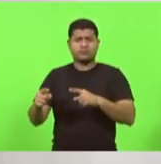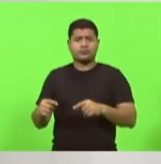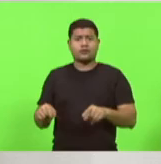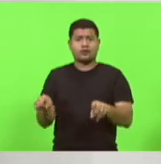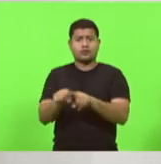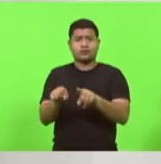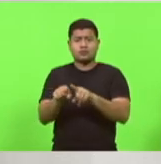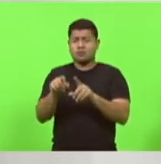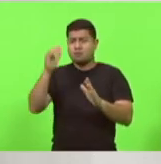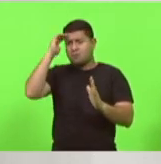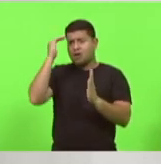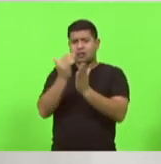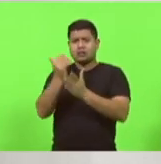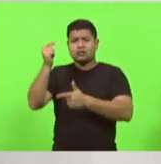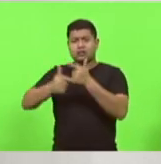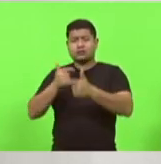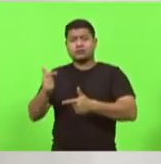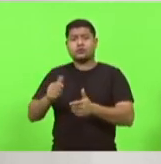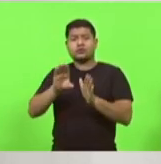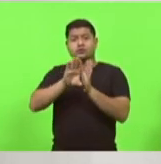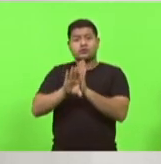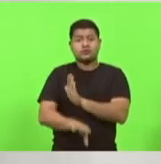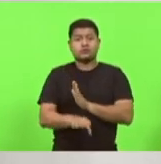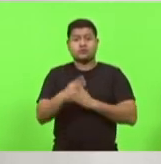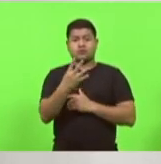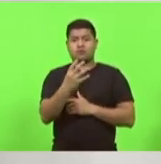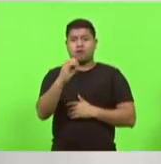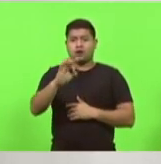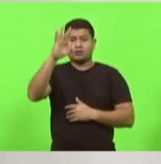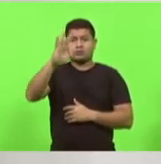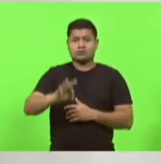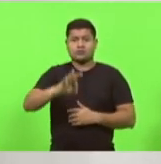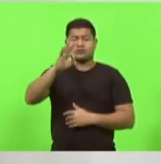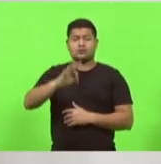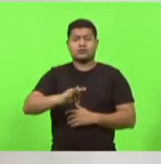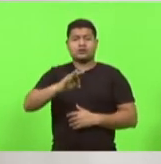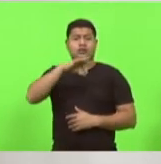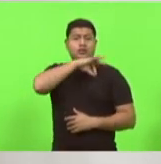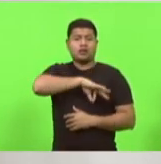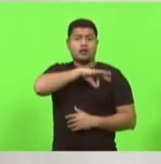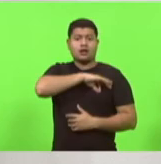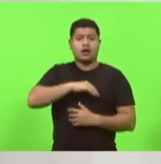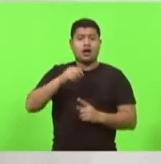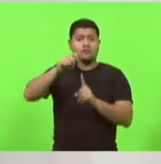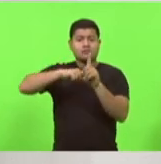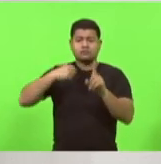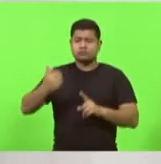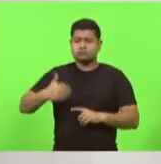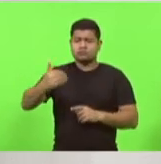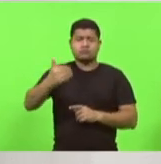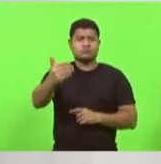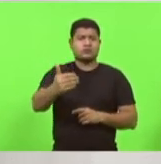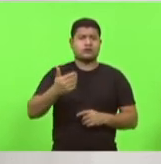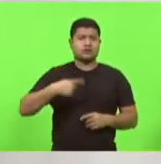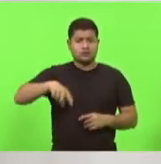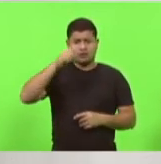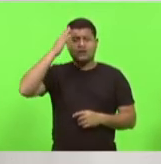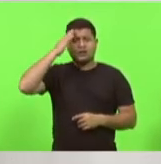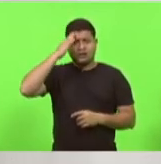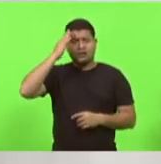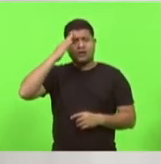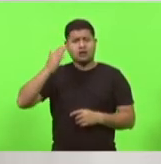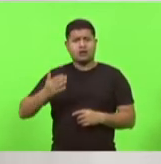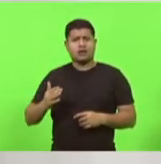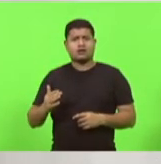desconta 40% da sua folha salarial todo mês. E a gente sabe o que é isso, quanto